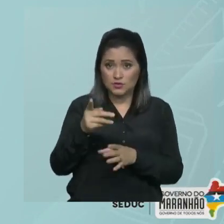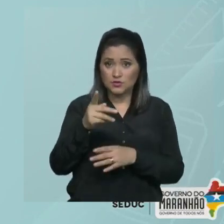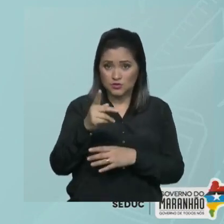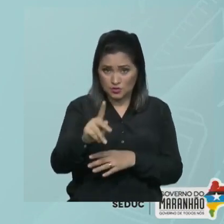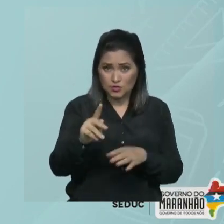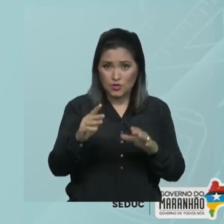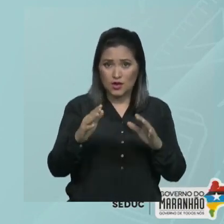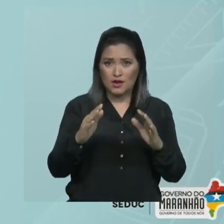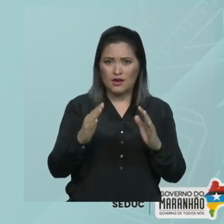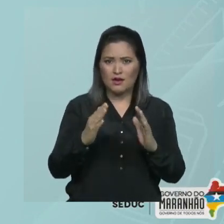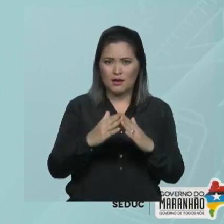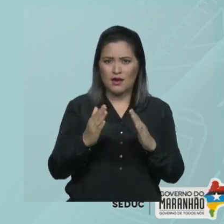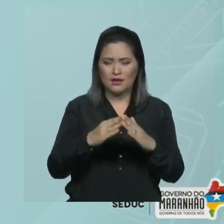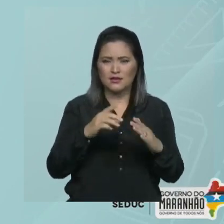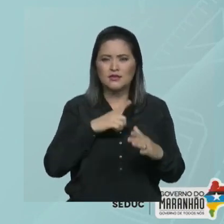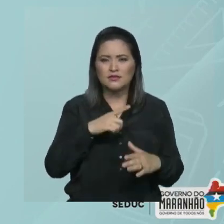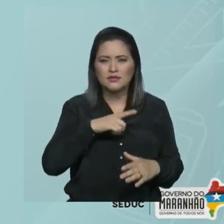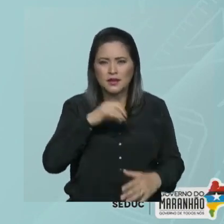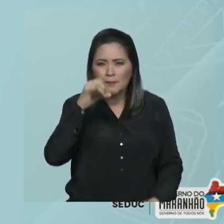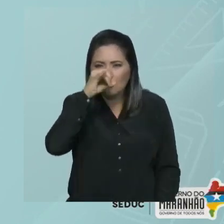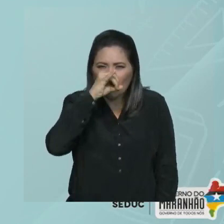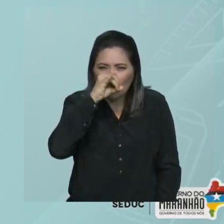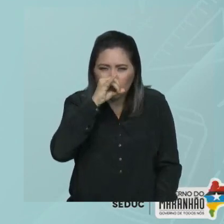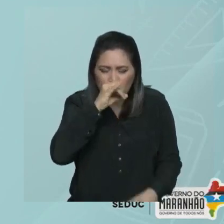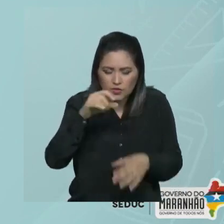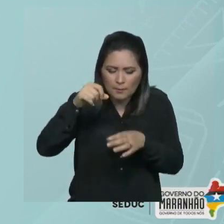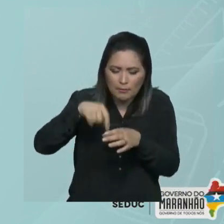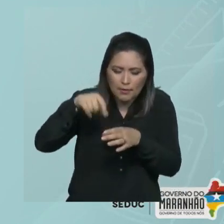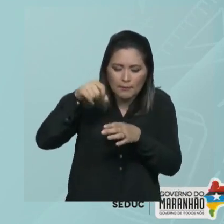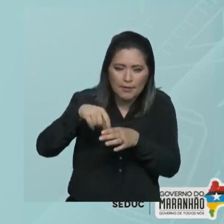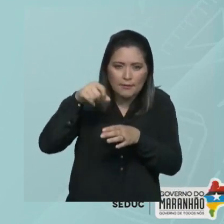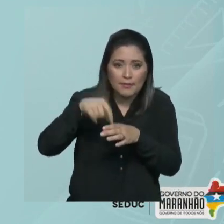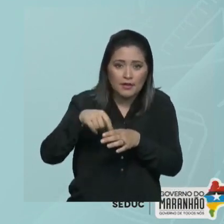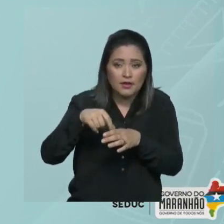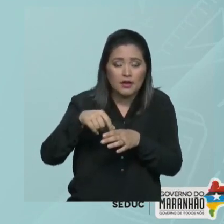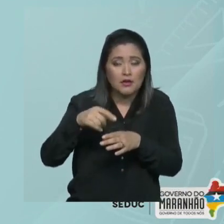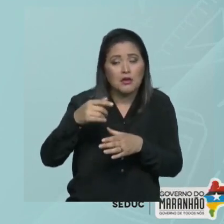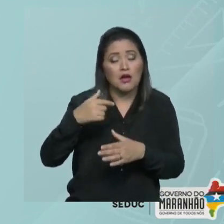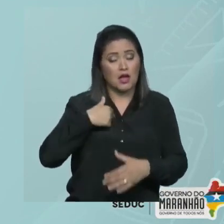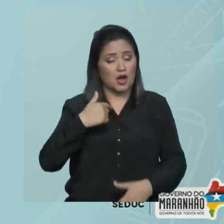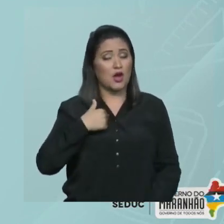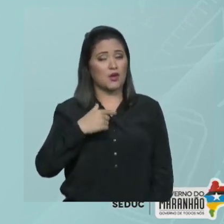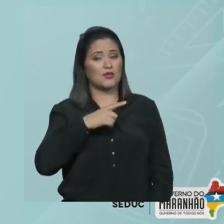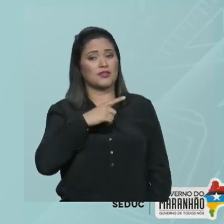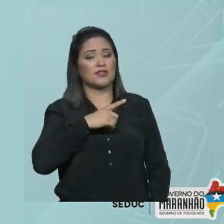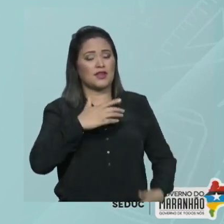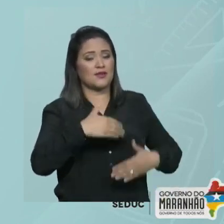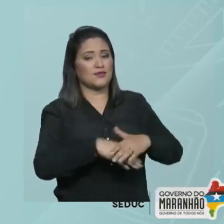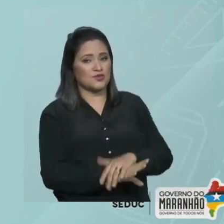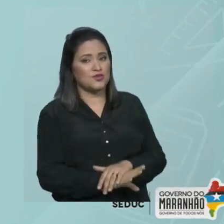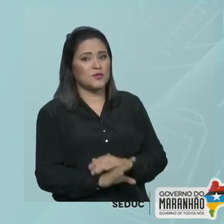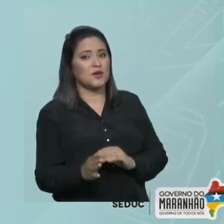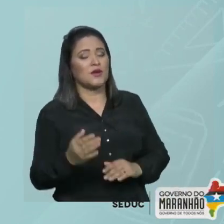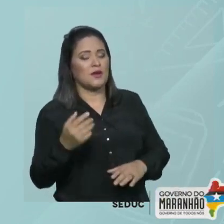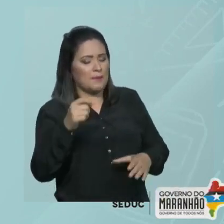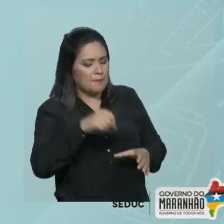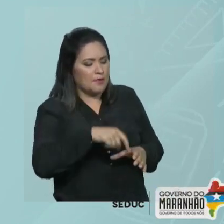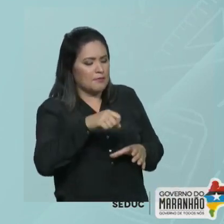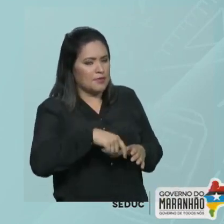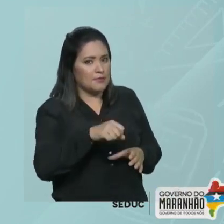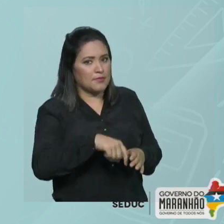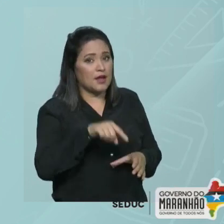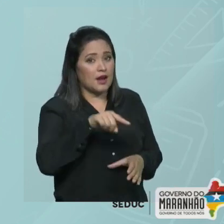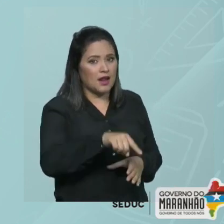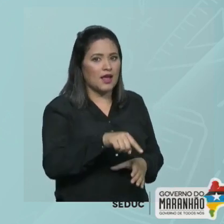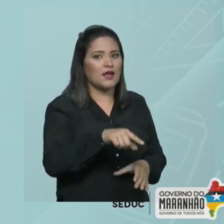aquele porquinho, não sei se você tem esse costume, eu tenho. Tenho um porquinho em casa que eu guardo as minhas moedas. E lá está recheado também